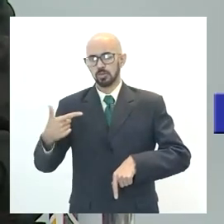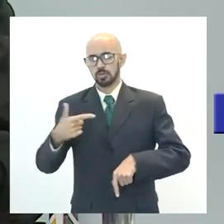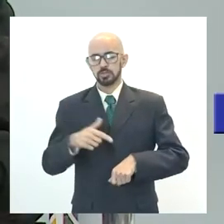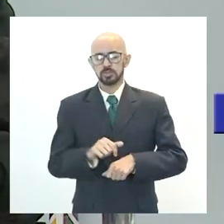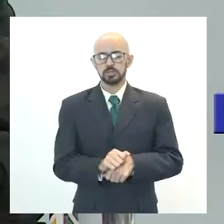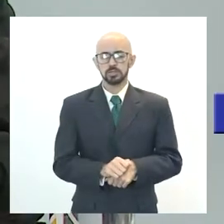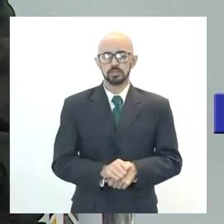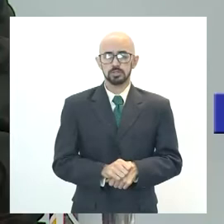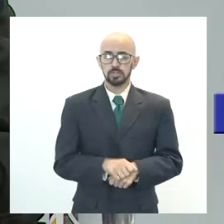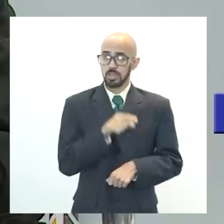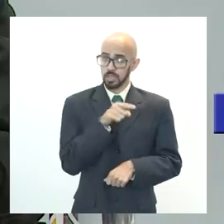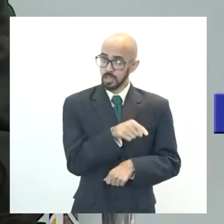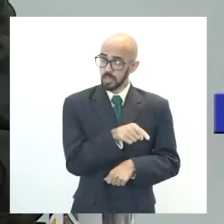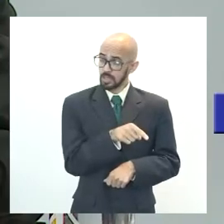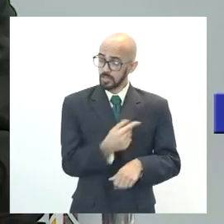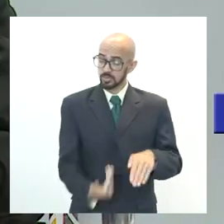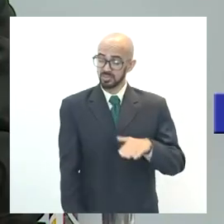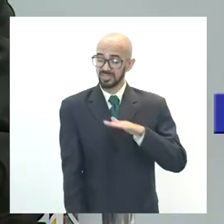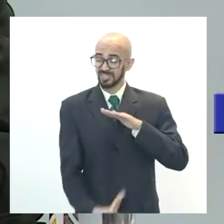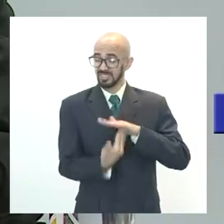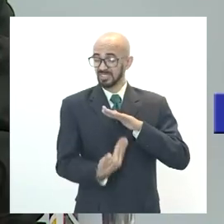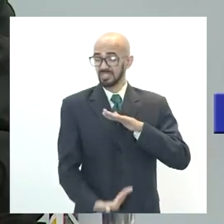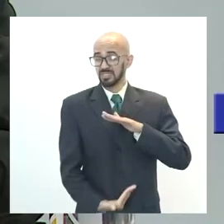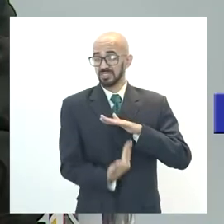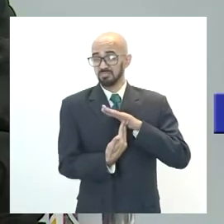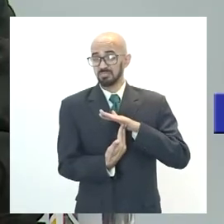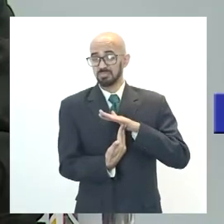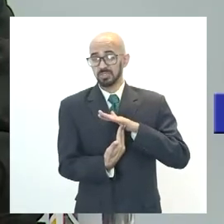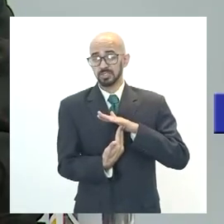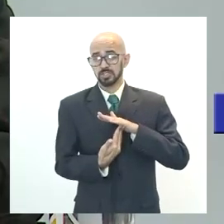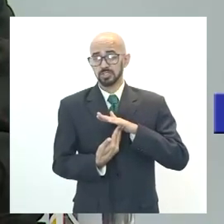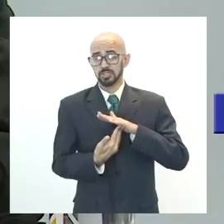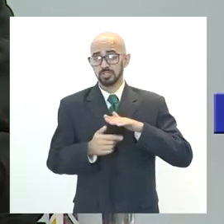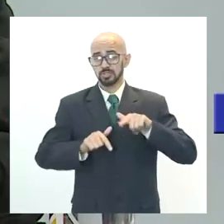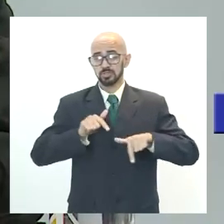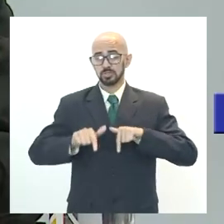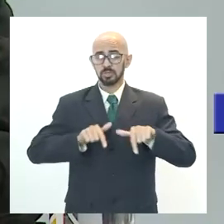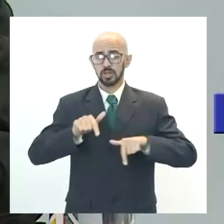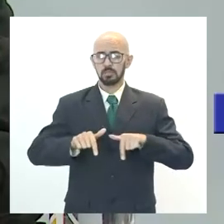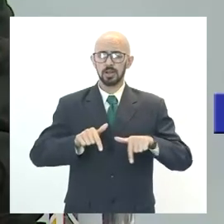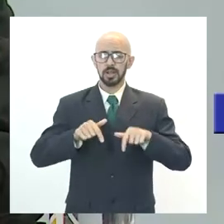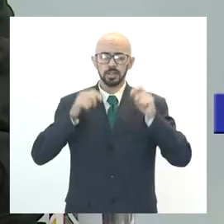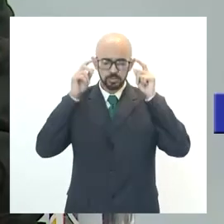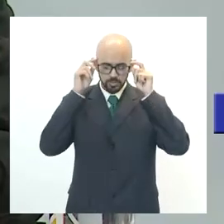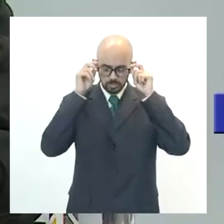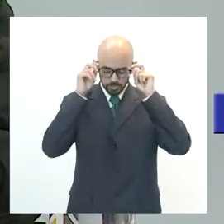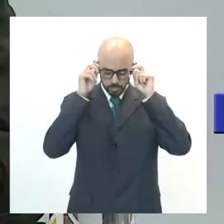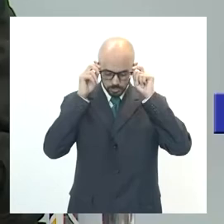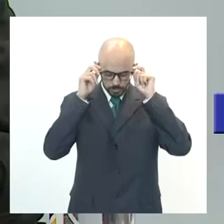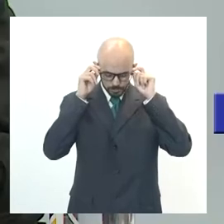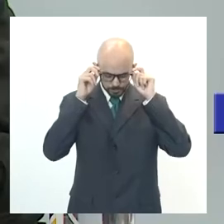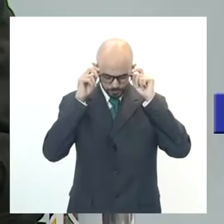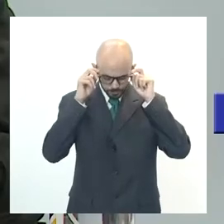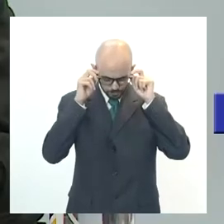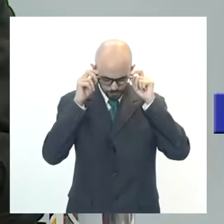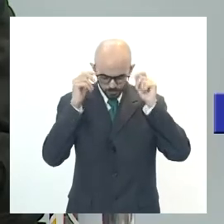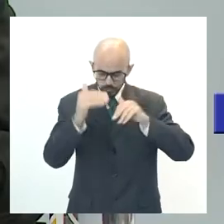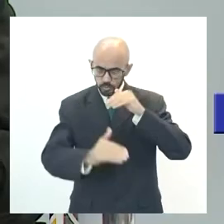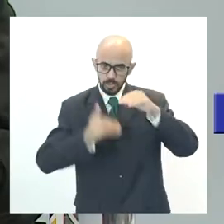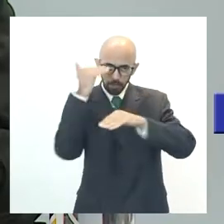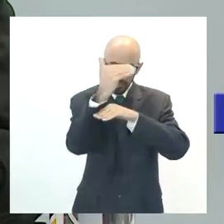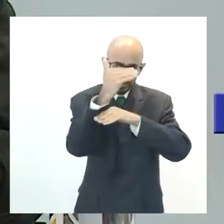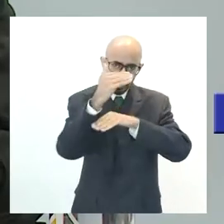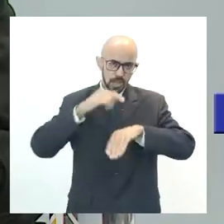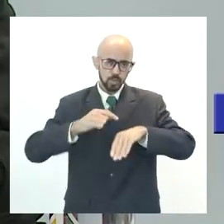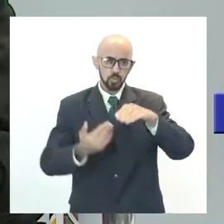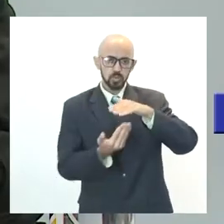e eles no limite da sua atividade ultrapassar o limite para salvar